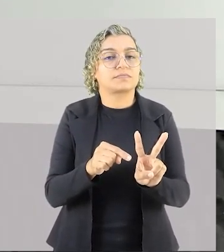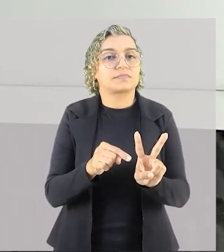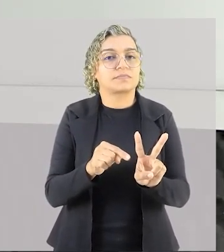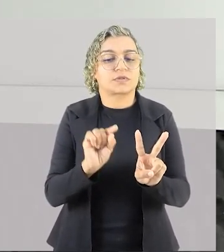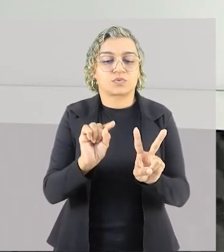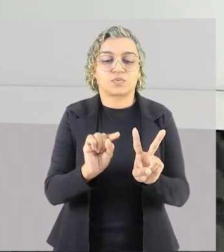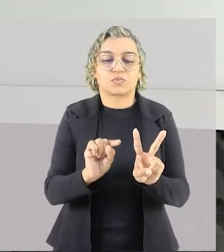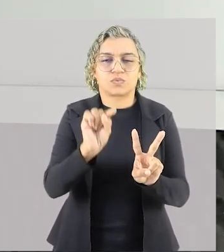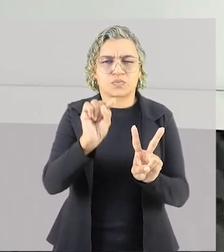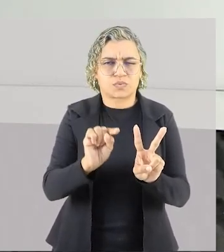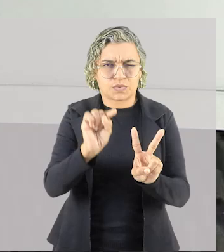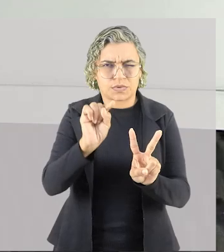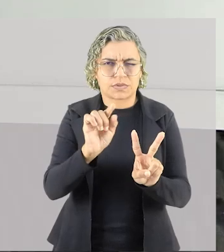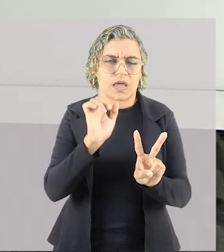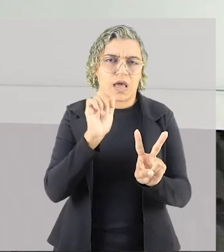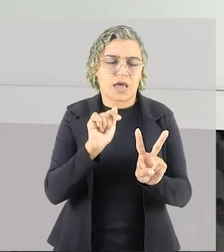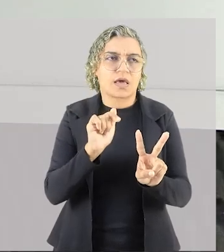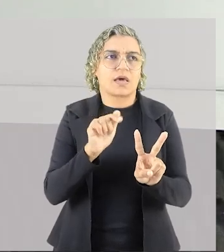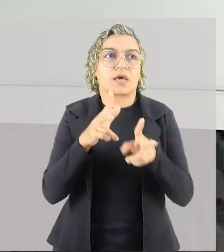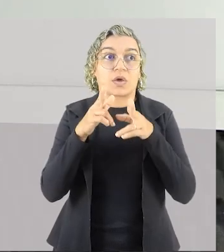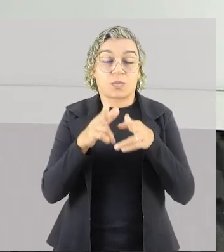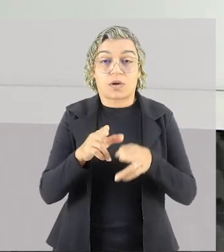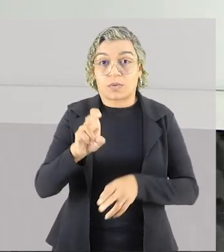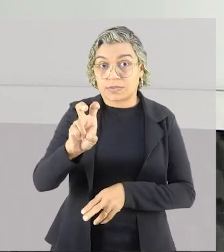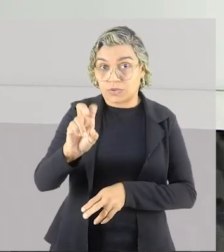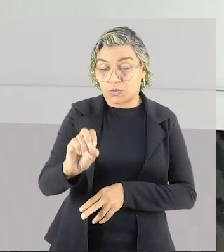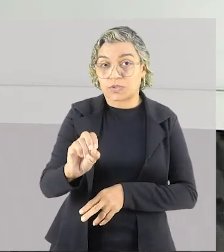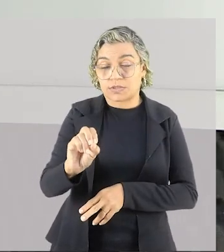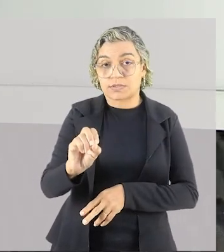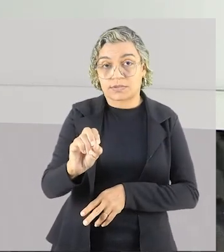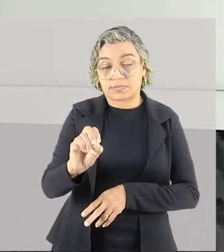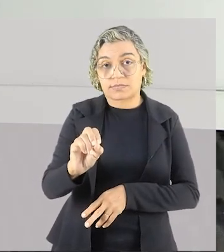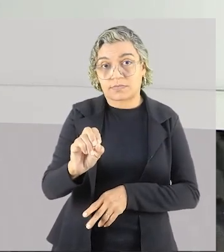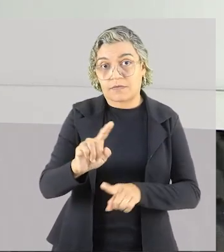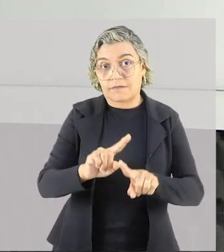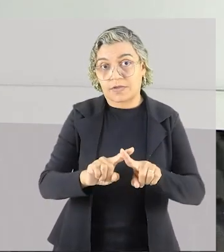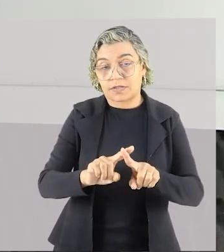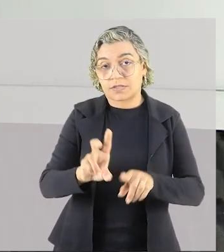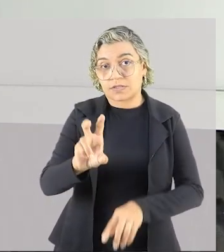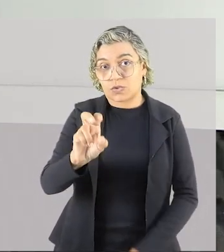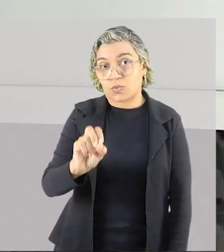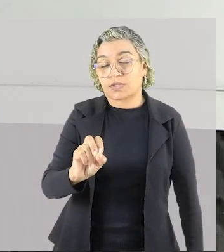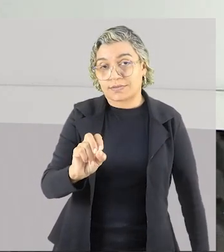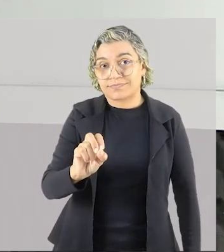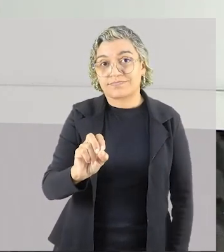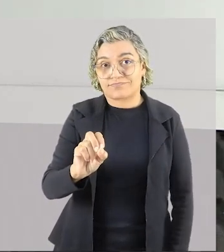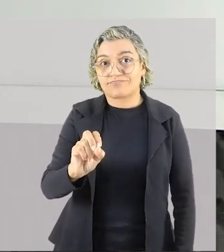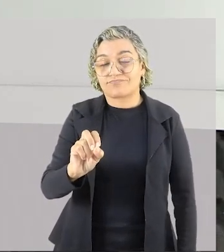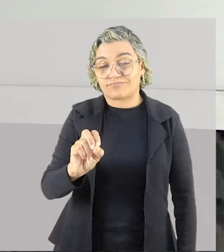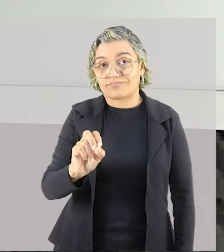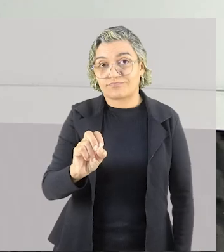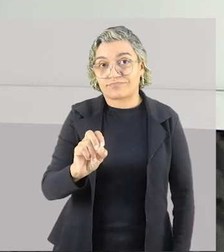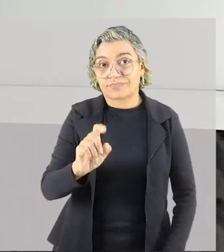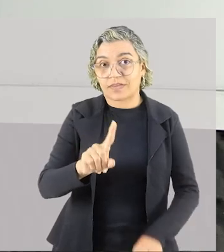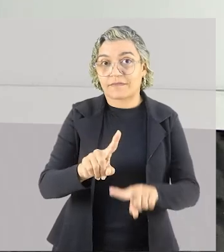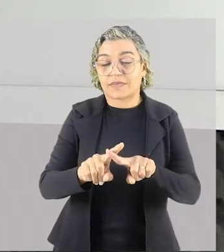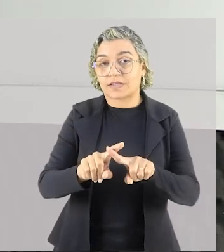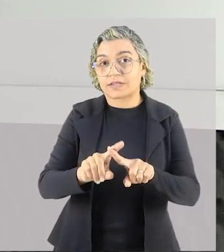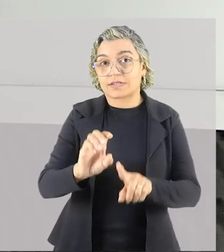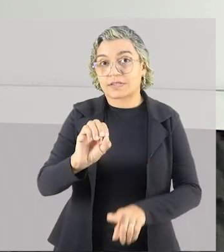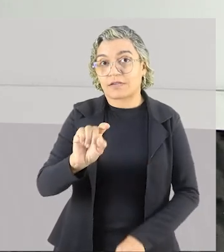deslocado vai ser igual a 50 vezes 50